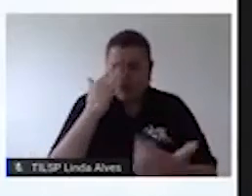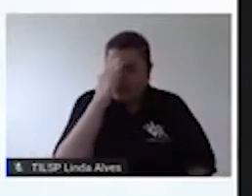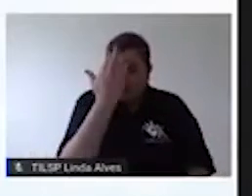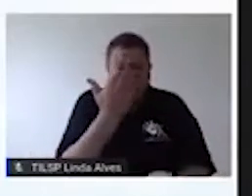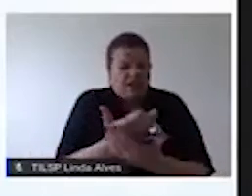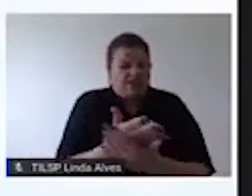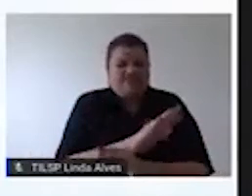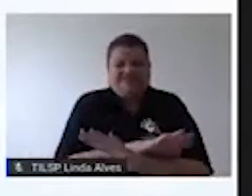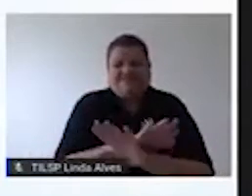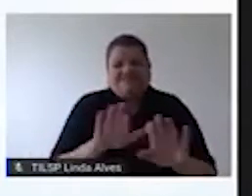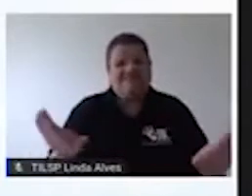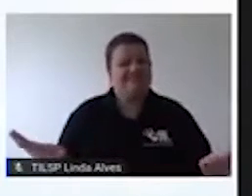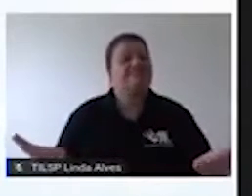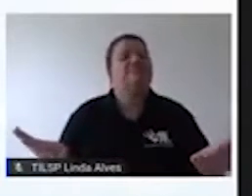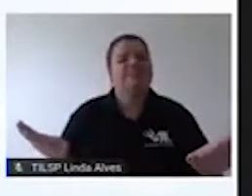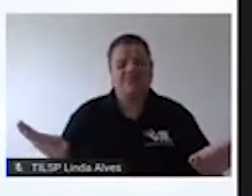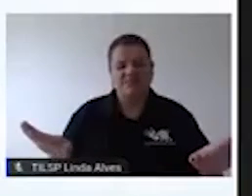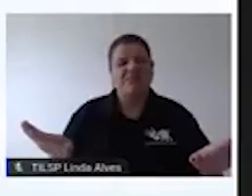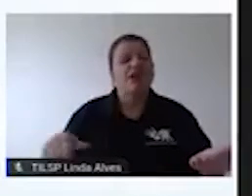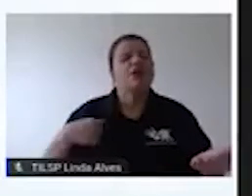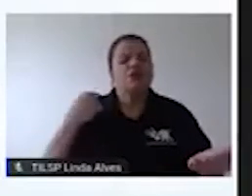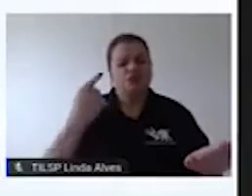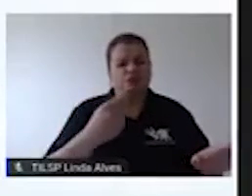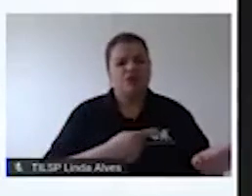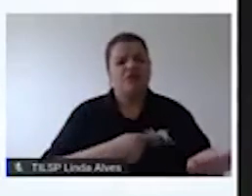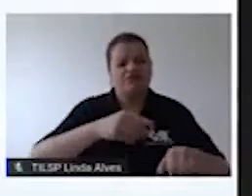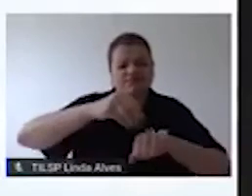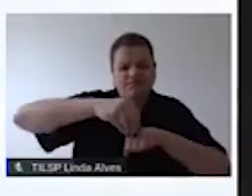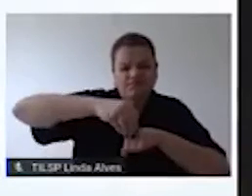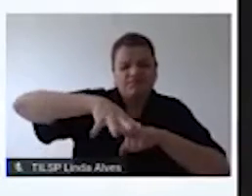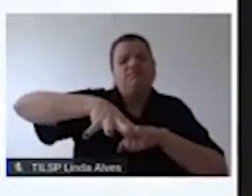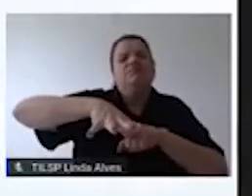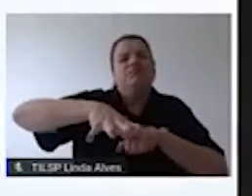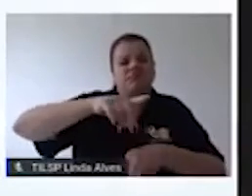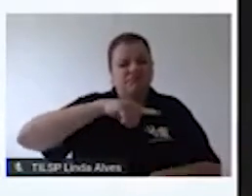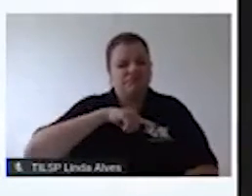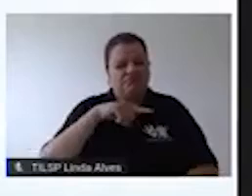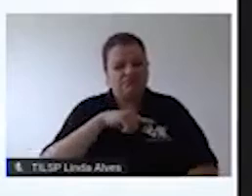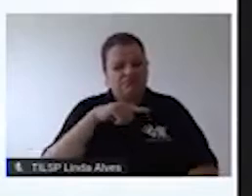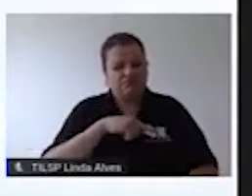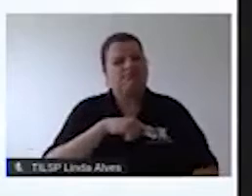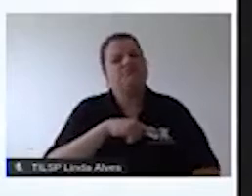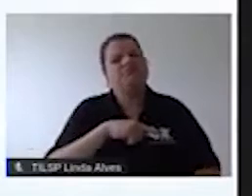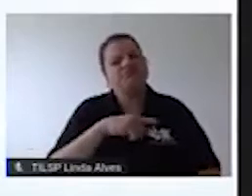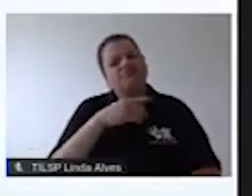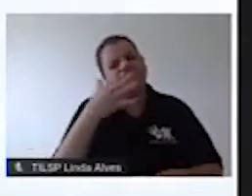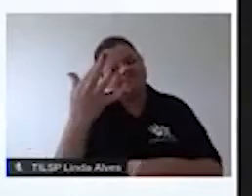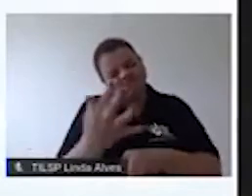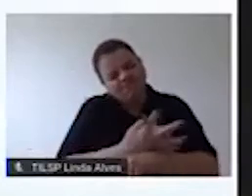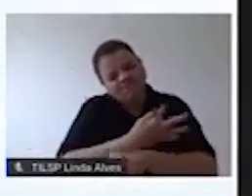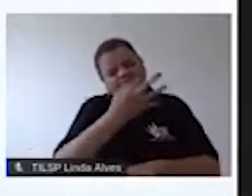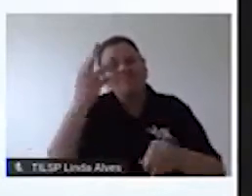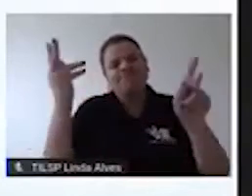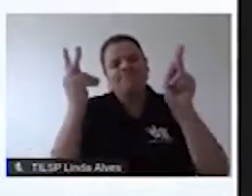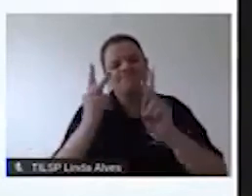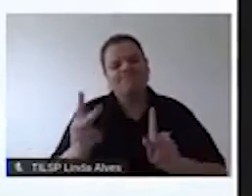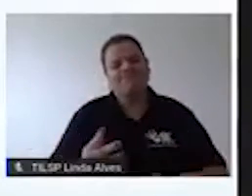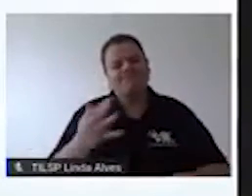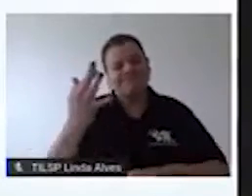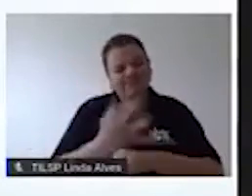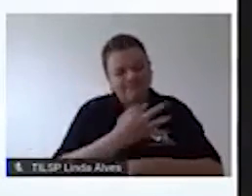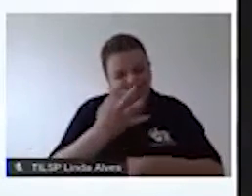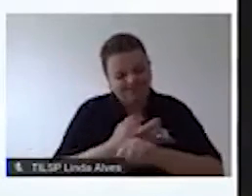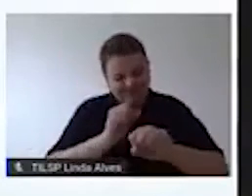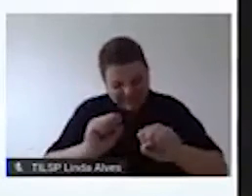Então, acho que a maior lição que a gente pode ter é de uma resiliência renovada, né? Nós